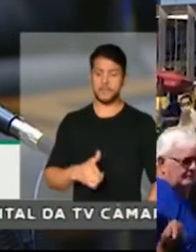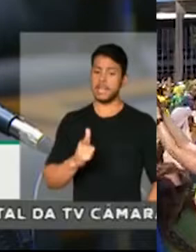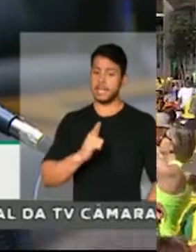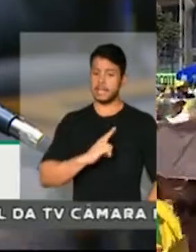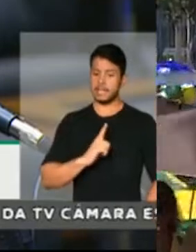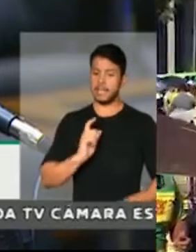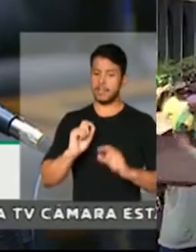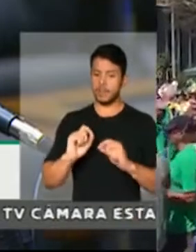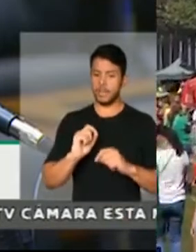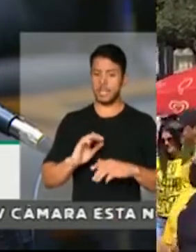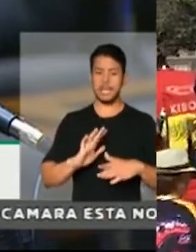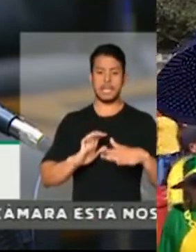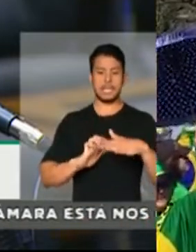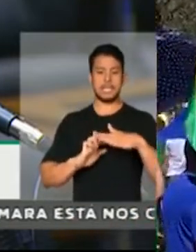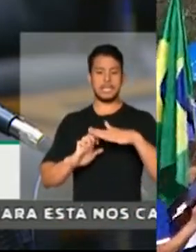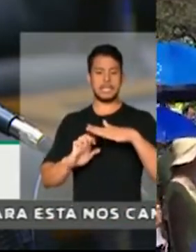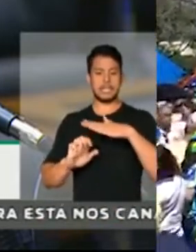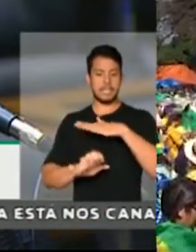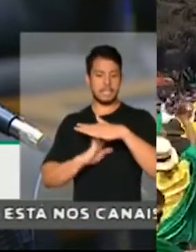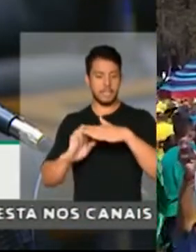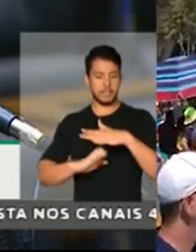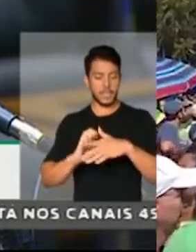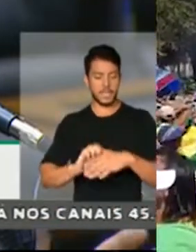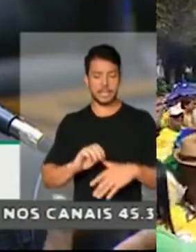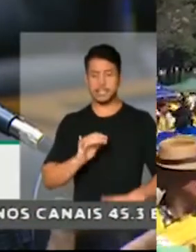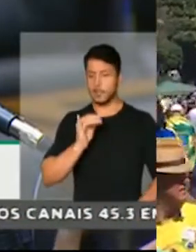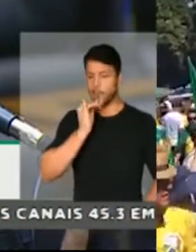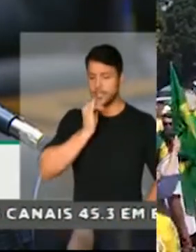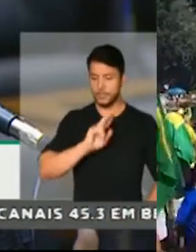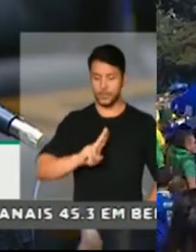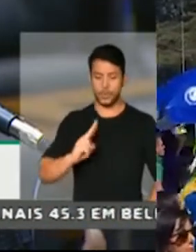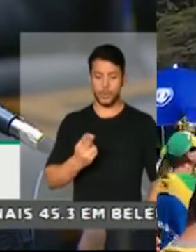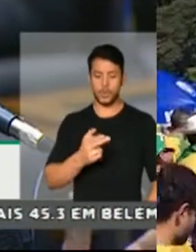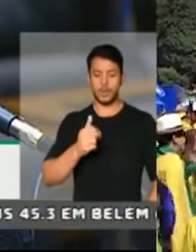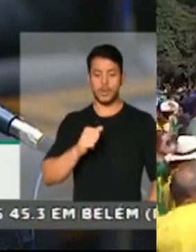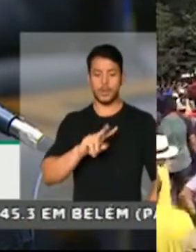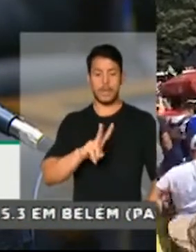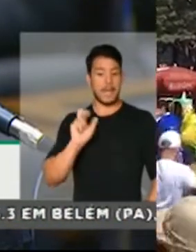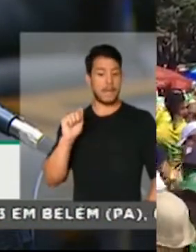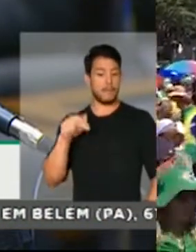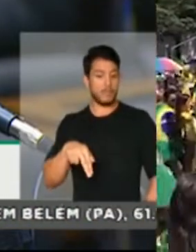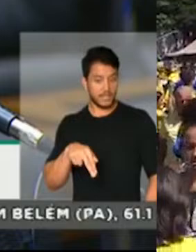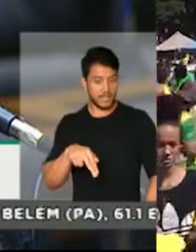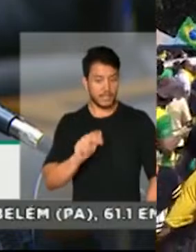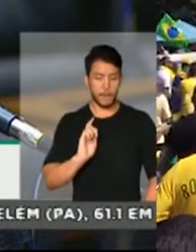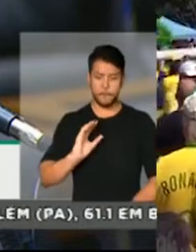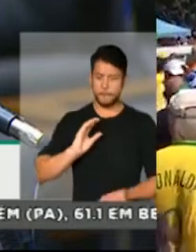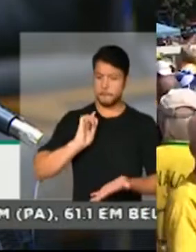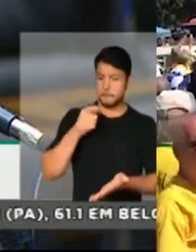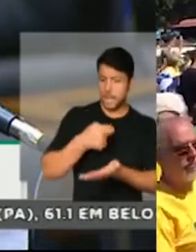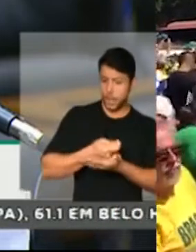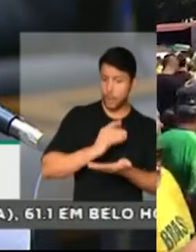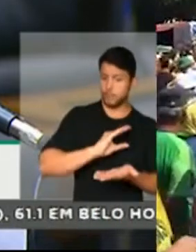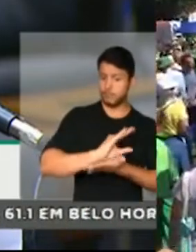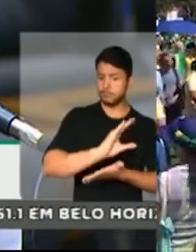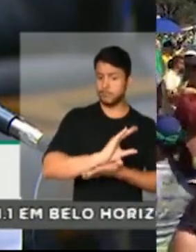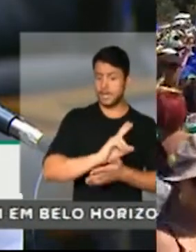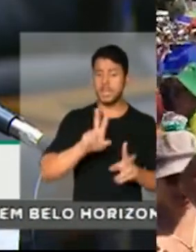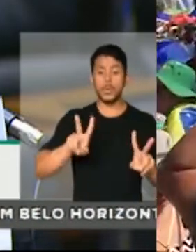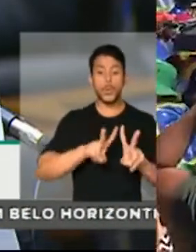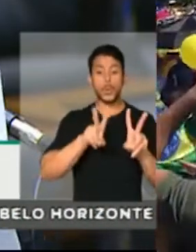algumas empresas igual a Van, e a pauta deles era o